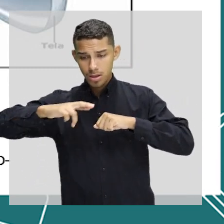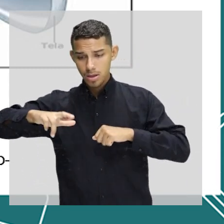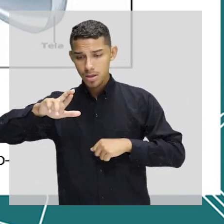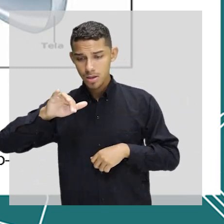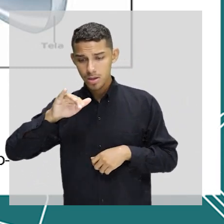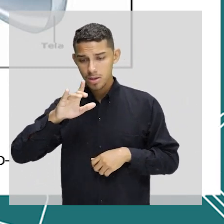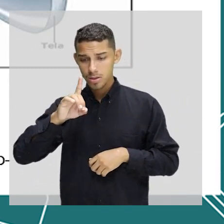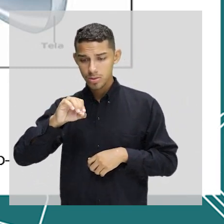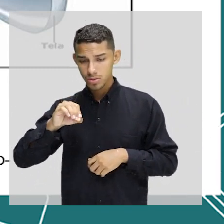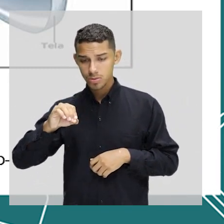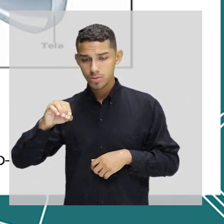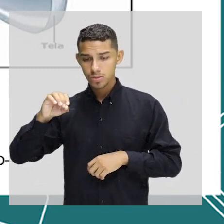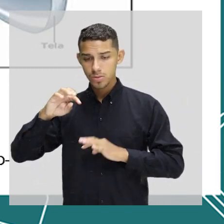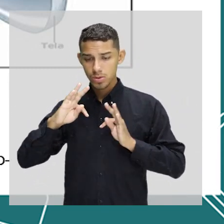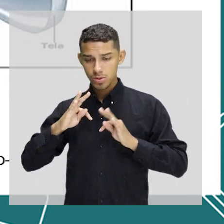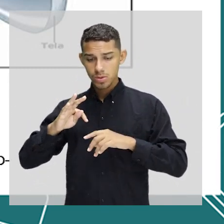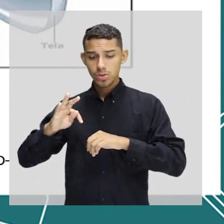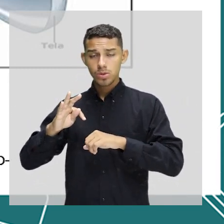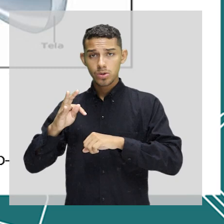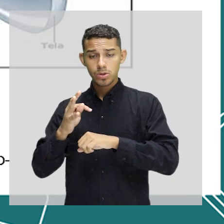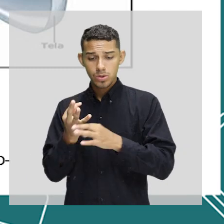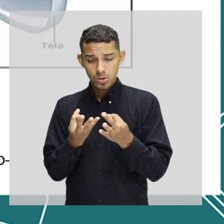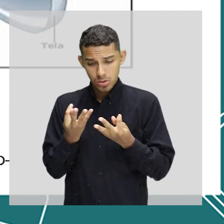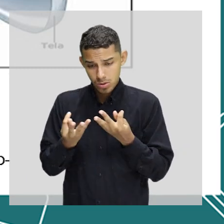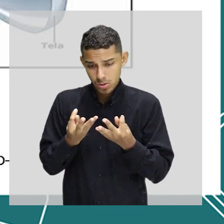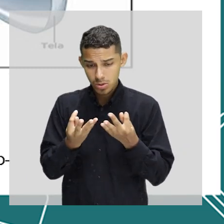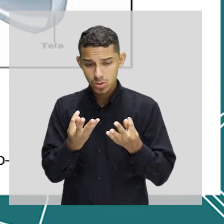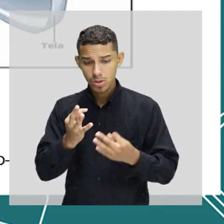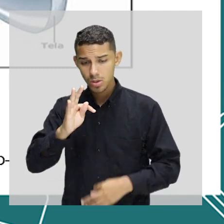certo? Então, aqui dentro dessa estrutura,